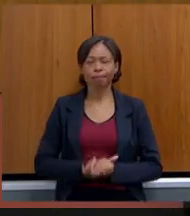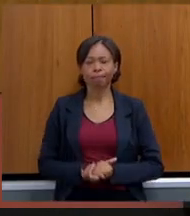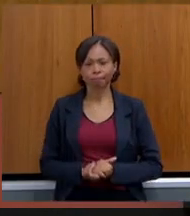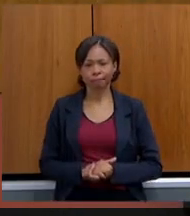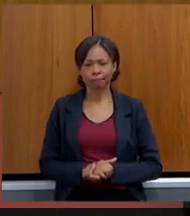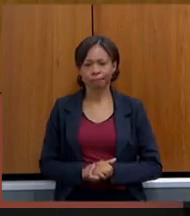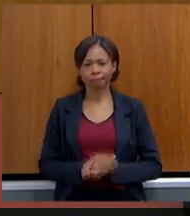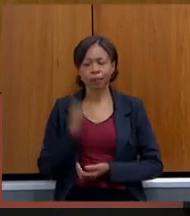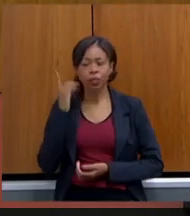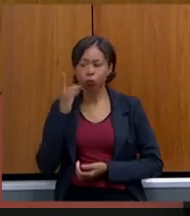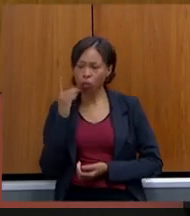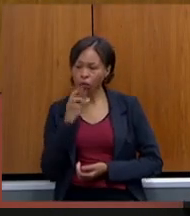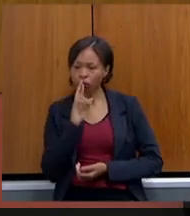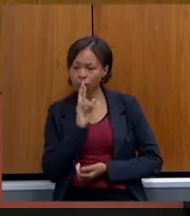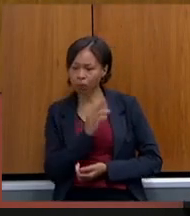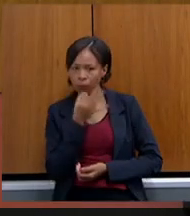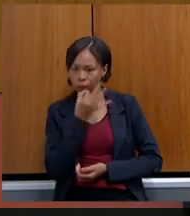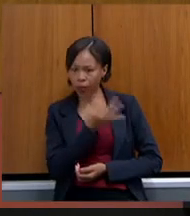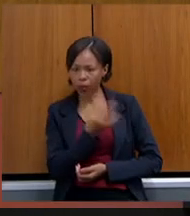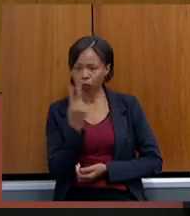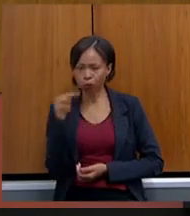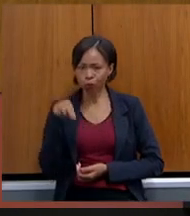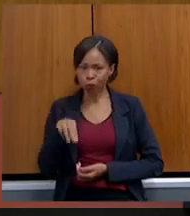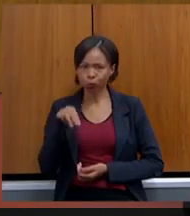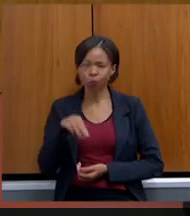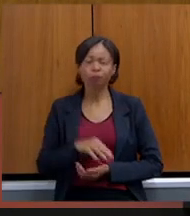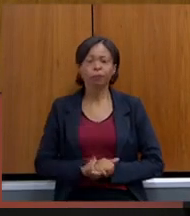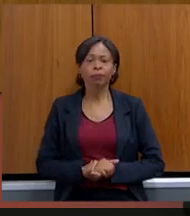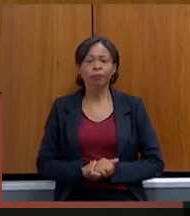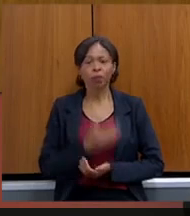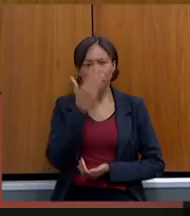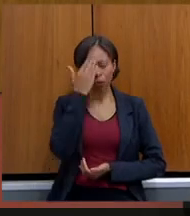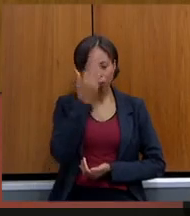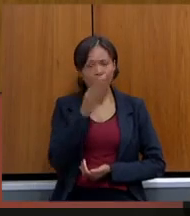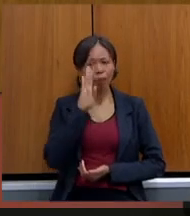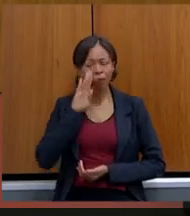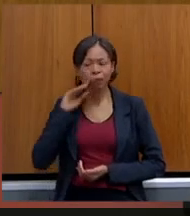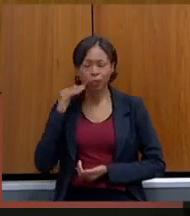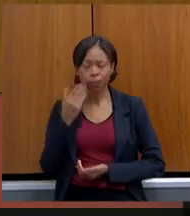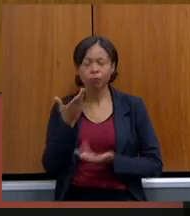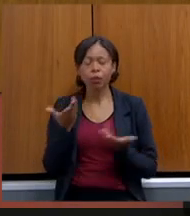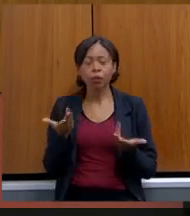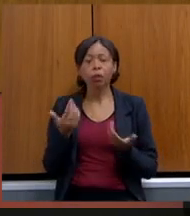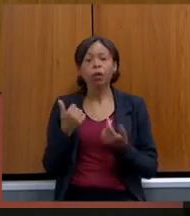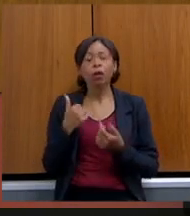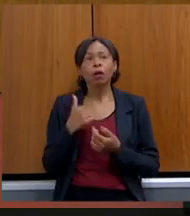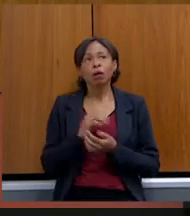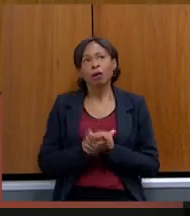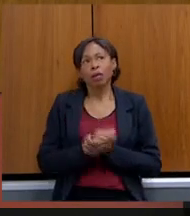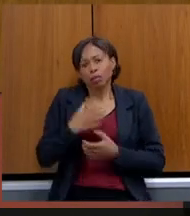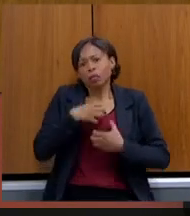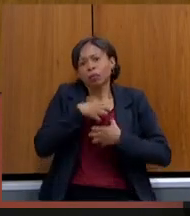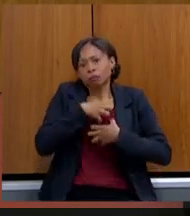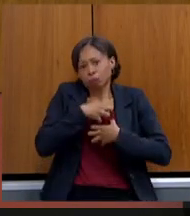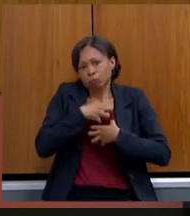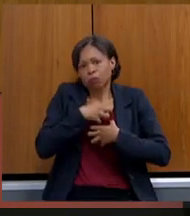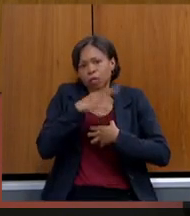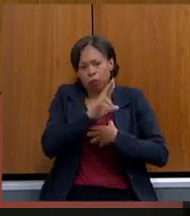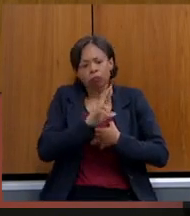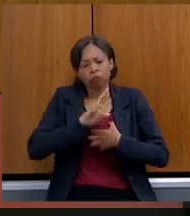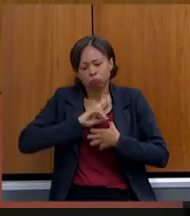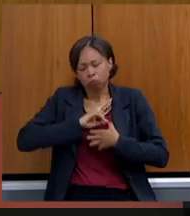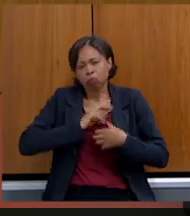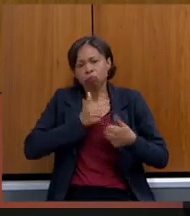Deputado Arlen dois minutos Obrigado Deputado A Beatriz é a gente se sente bem contemplado